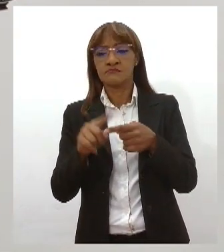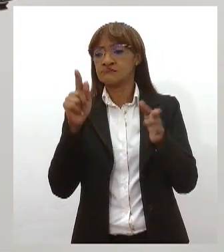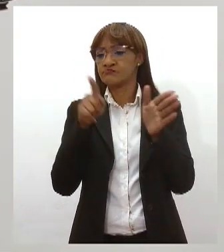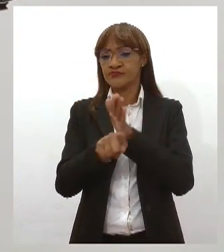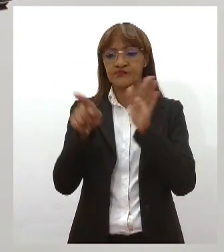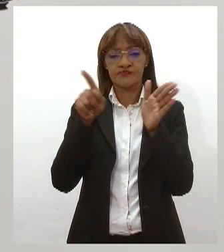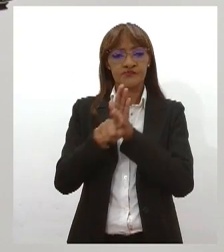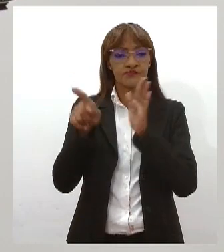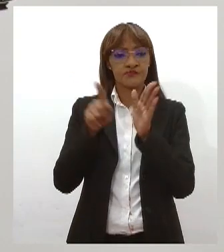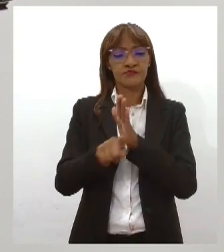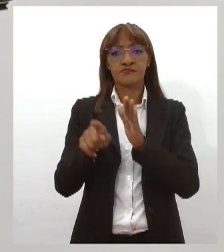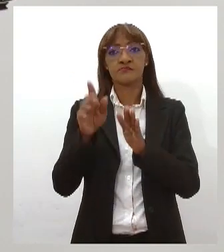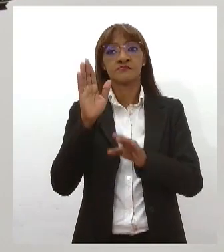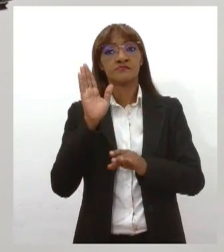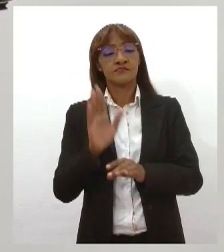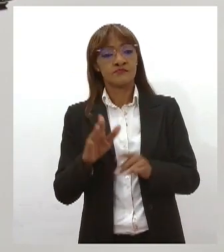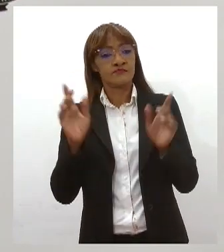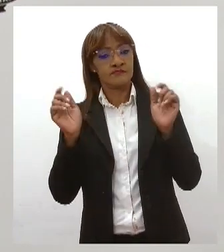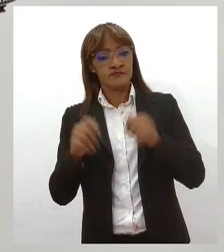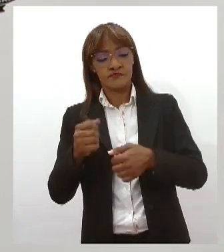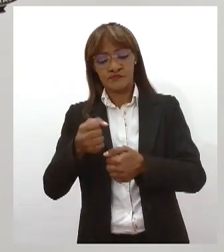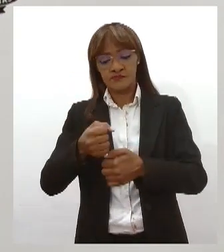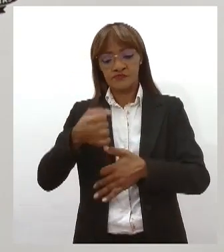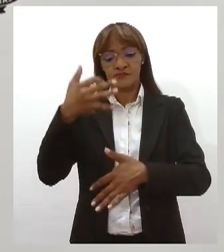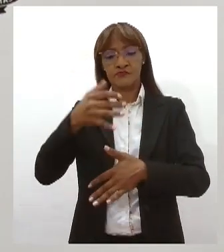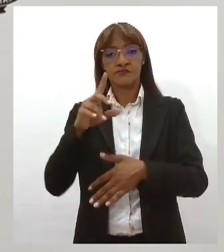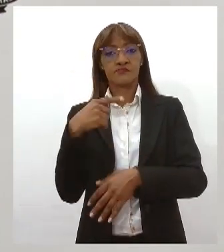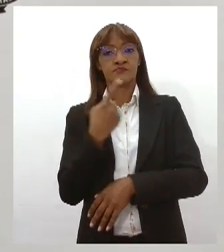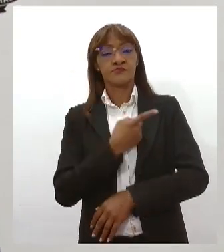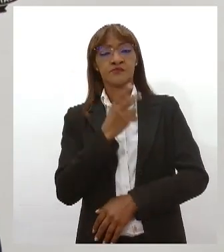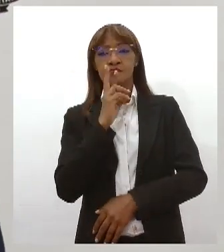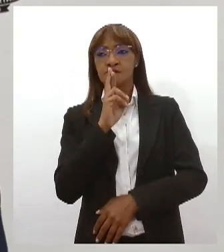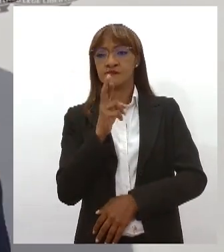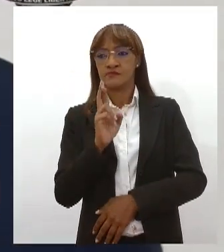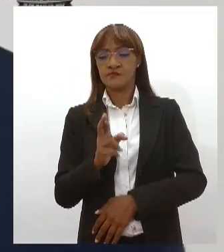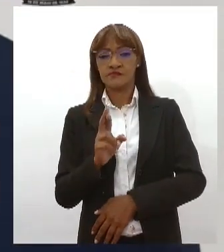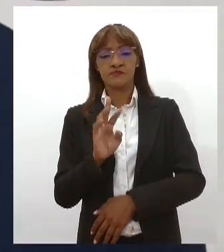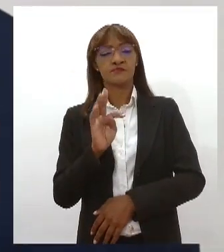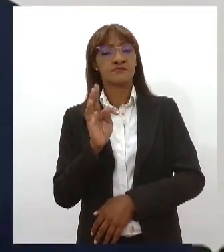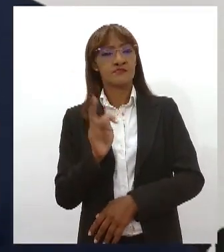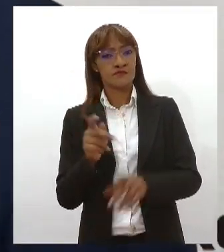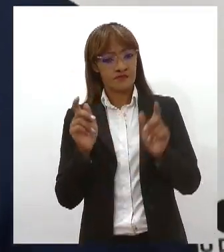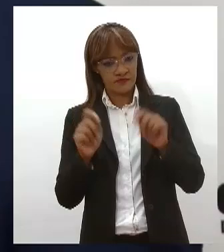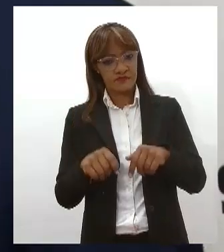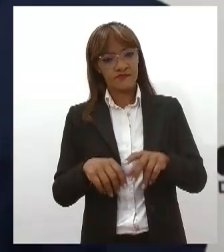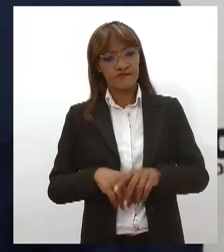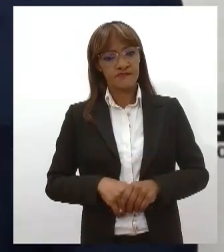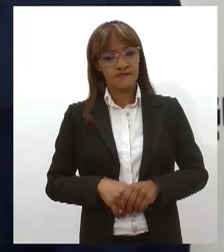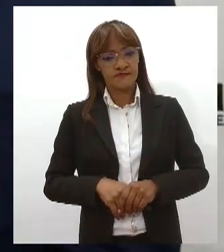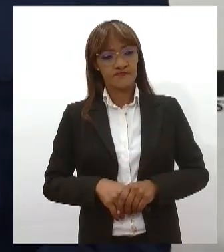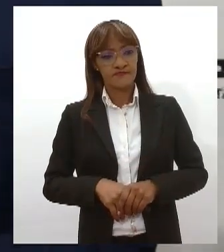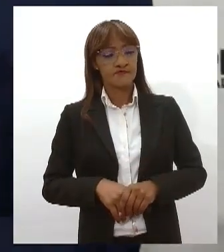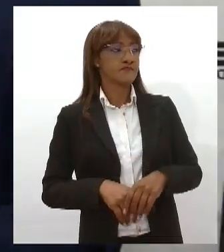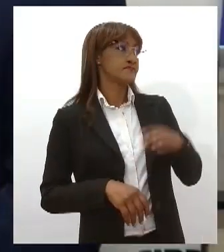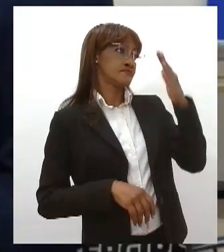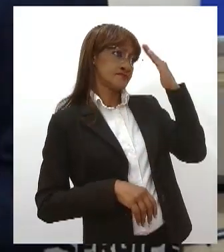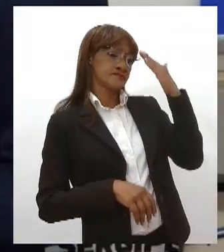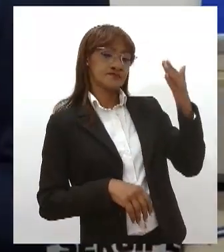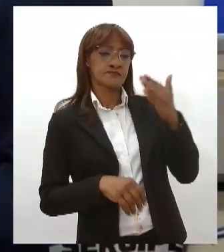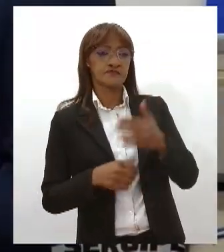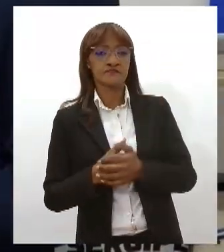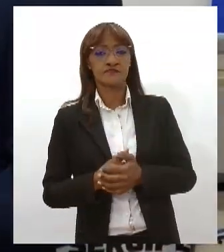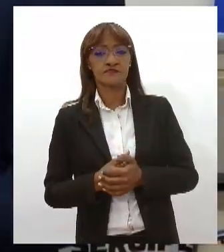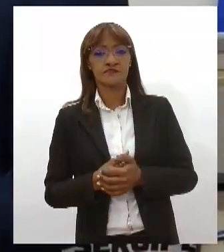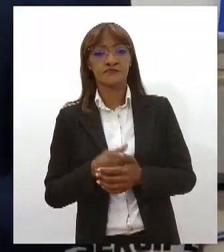perguntas, e nós vamos trabalhar com tudo aquilo que for possível dentro da nossa live. Muito obrigado mais uma vez ao superintendente de orçamento